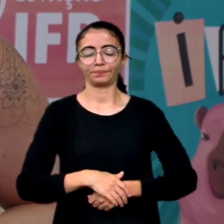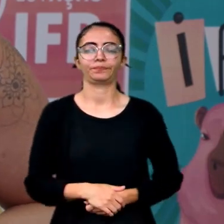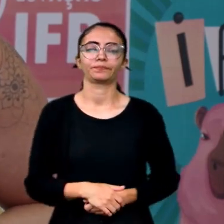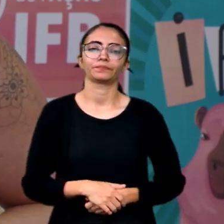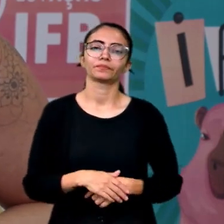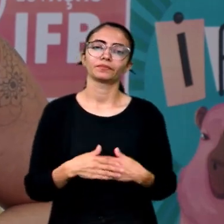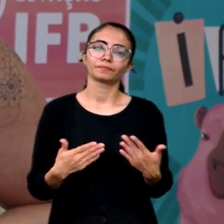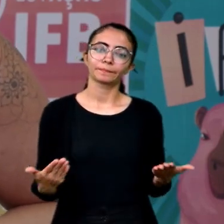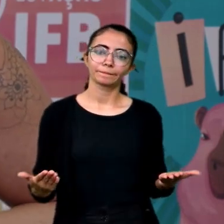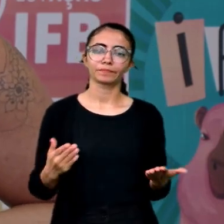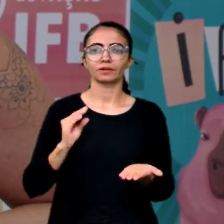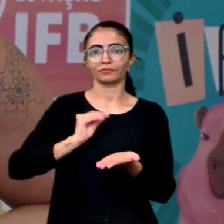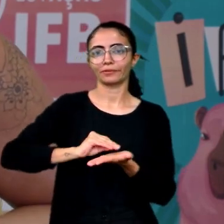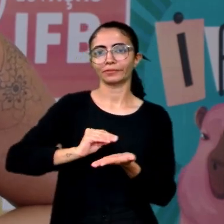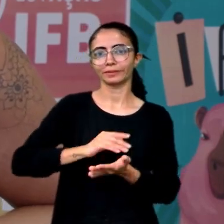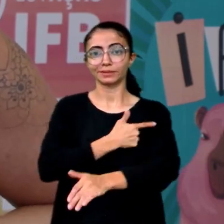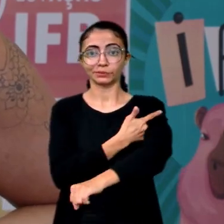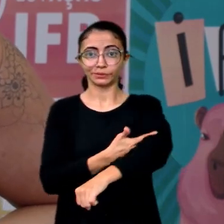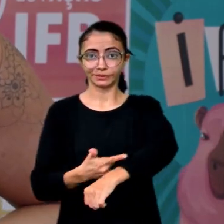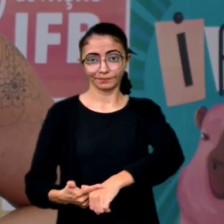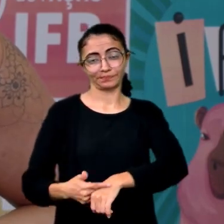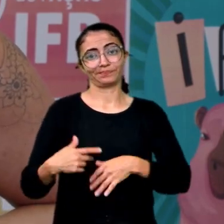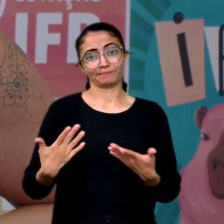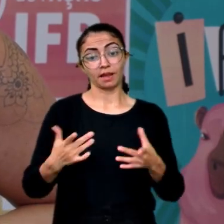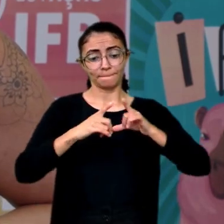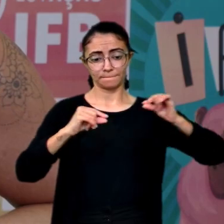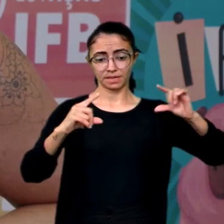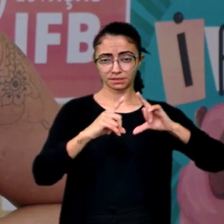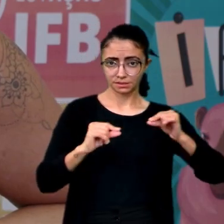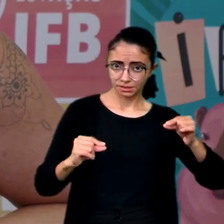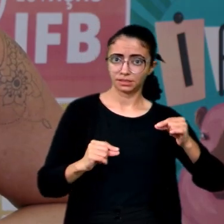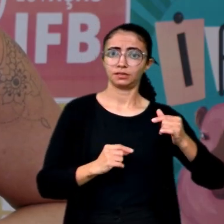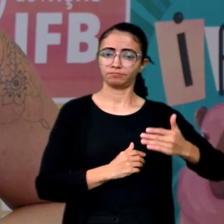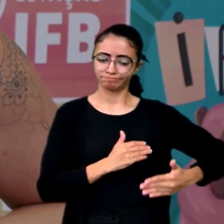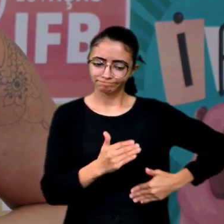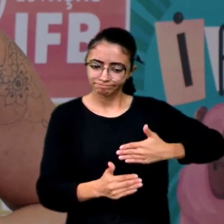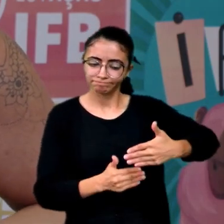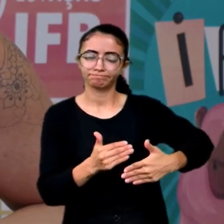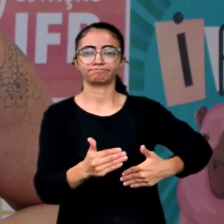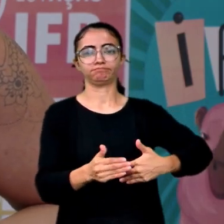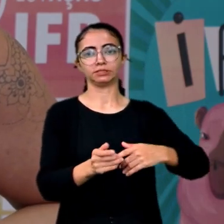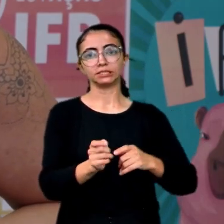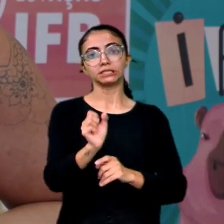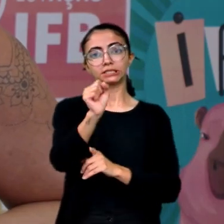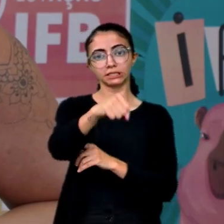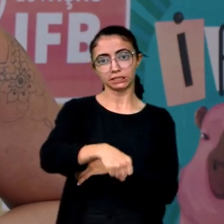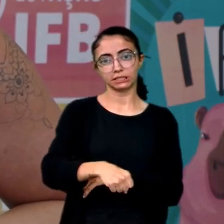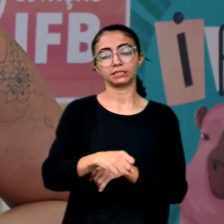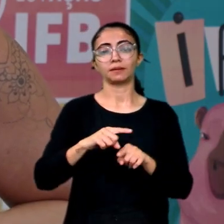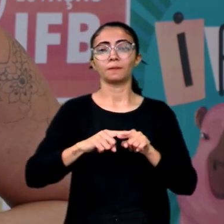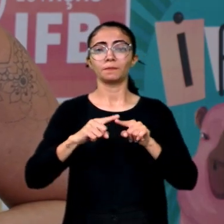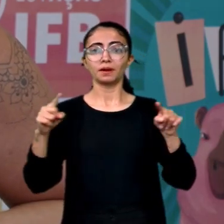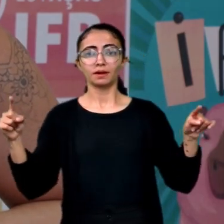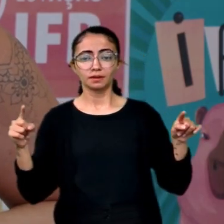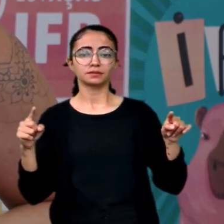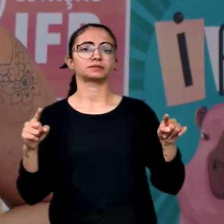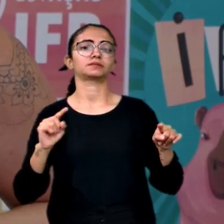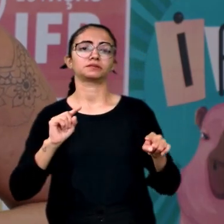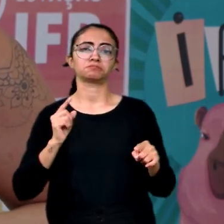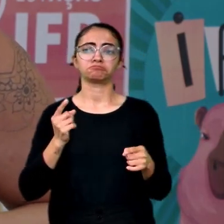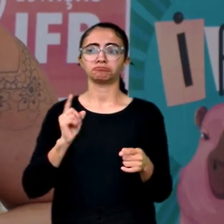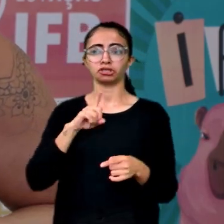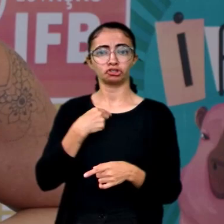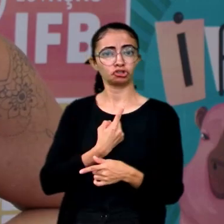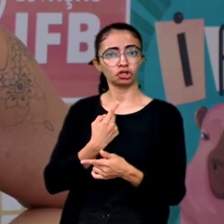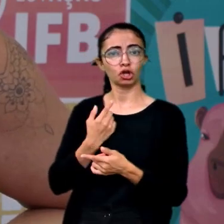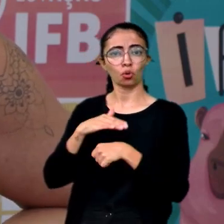Brasília, ela deu alguns passos, mas realmente precisa. Por exemplo, eu conversando com colegas do SLU, eles falaram, a gente não